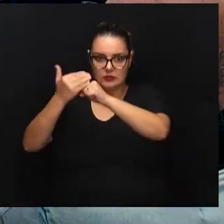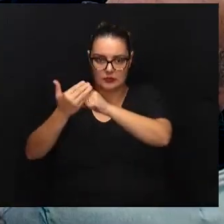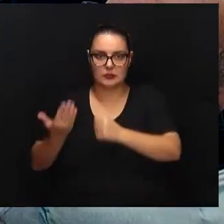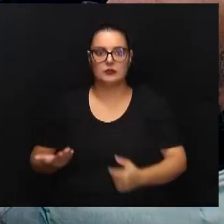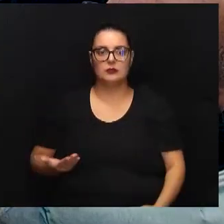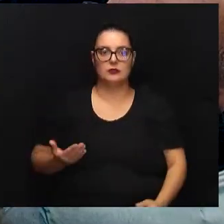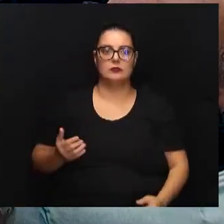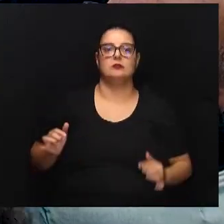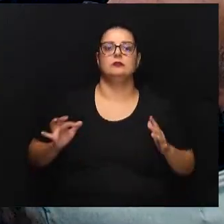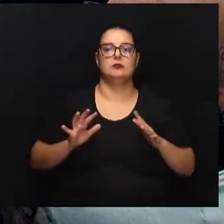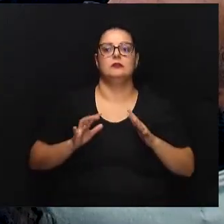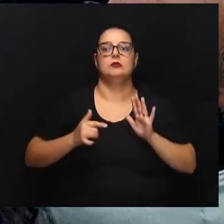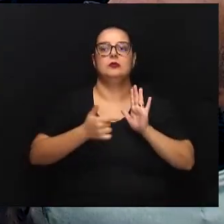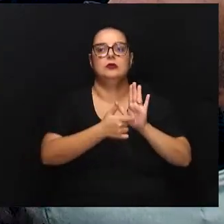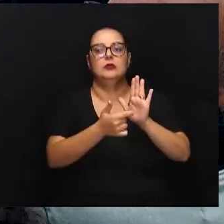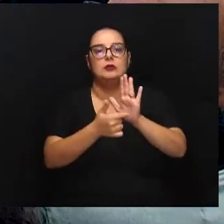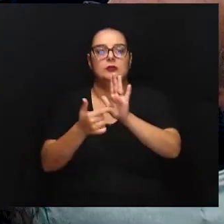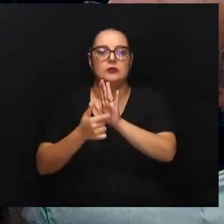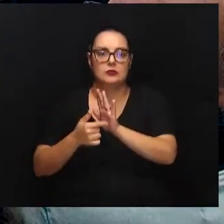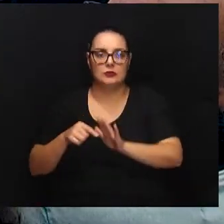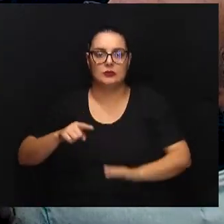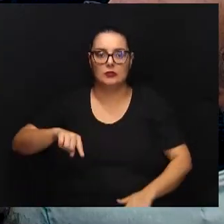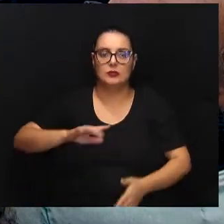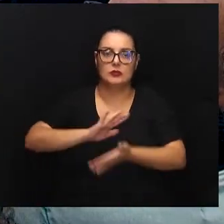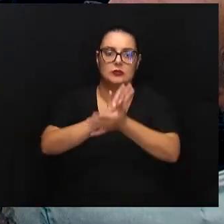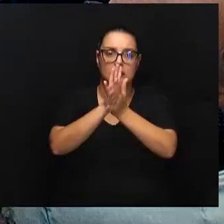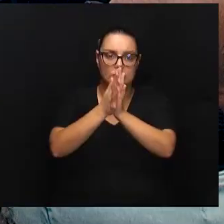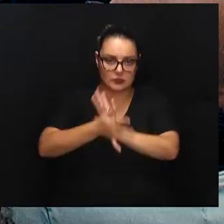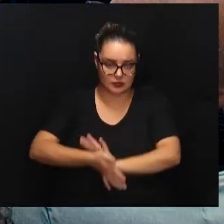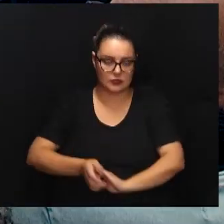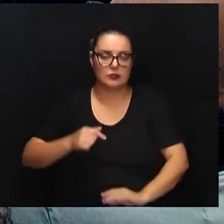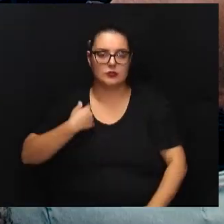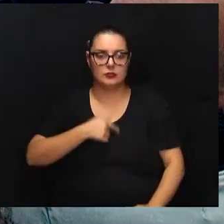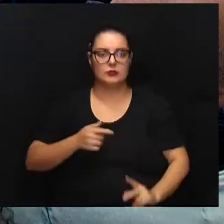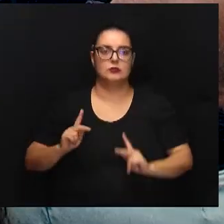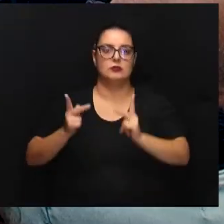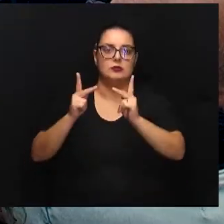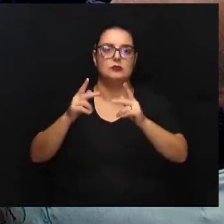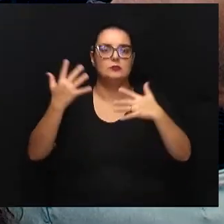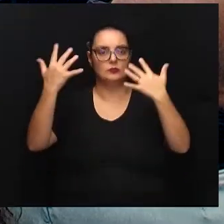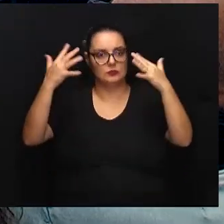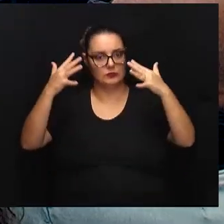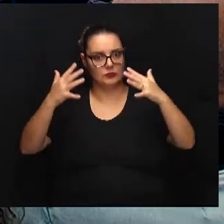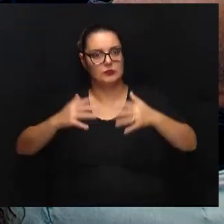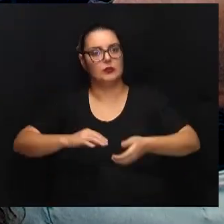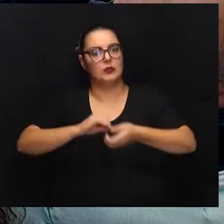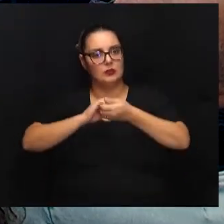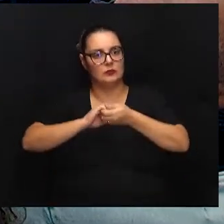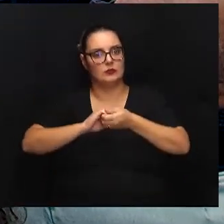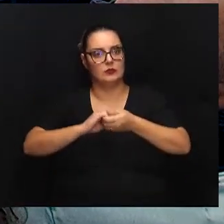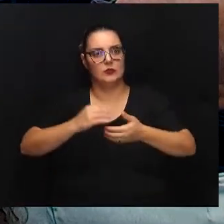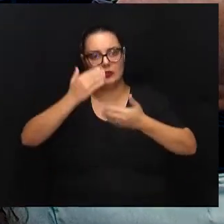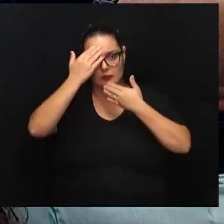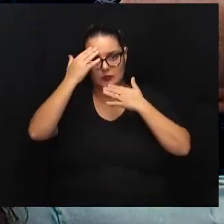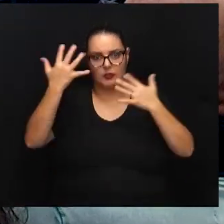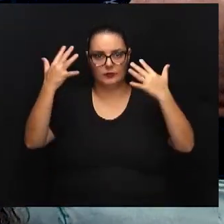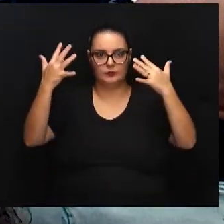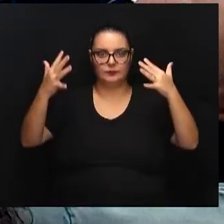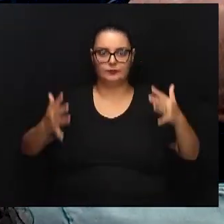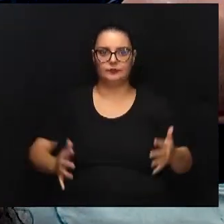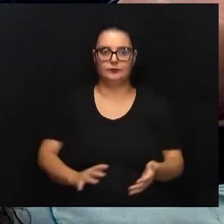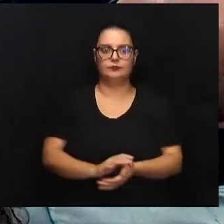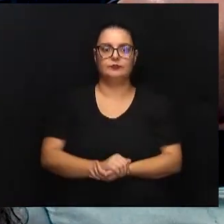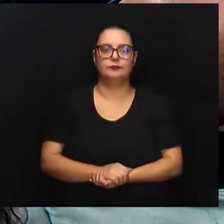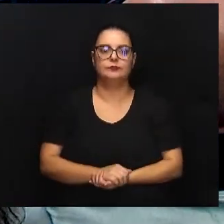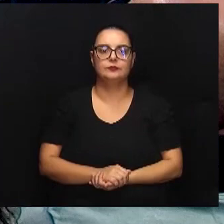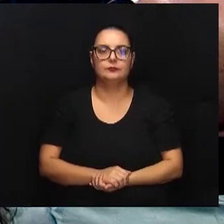os fascistas querem nos matar, a gente vai na rua mostrar que eles vão ser derrotados e que a gente vai vencer. Parabéns,